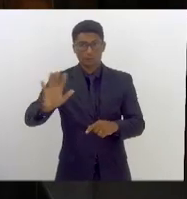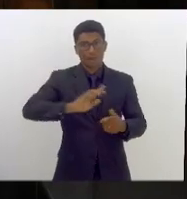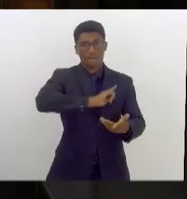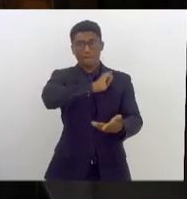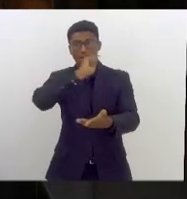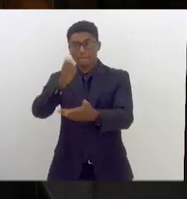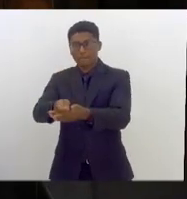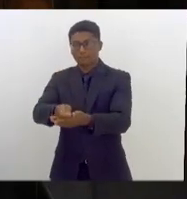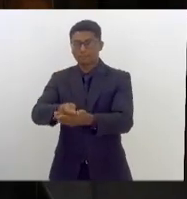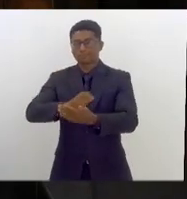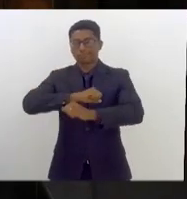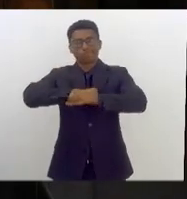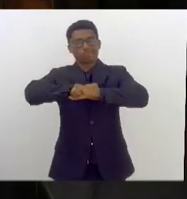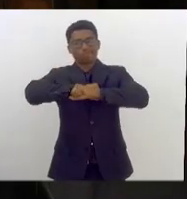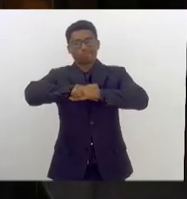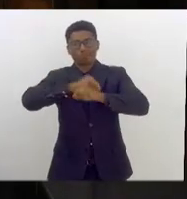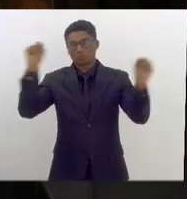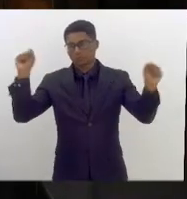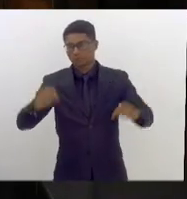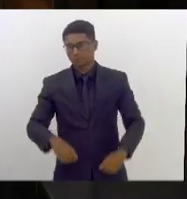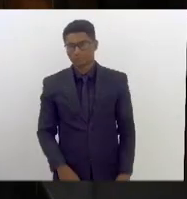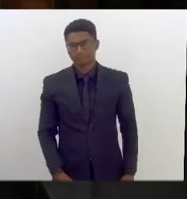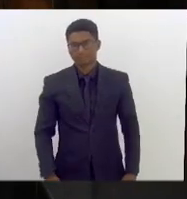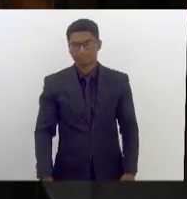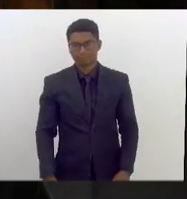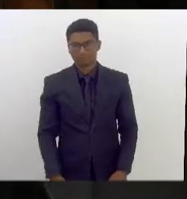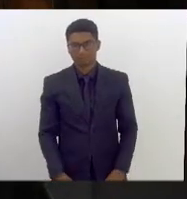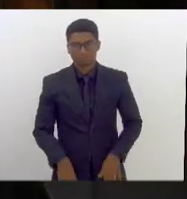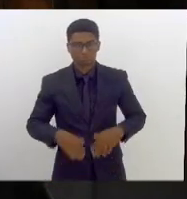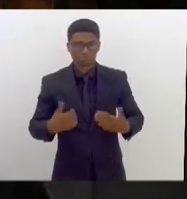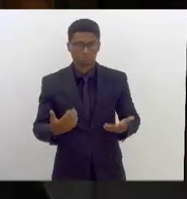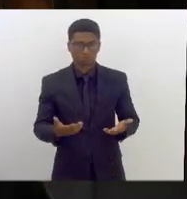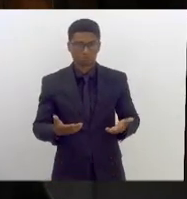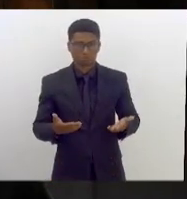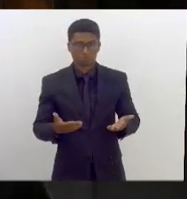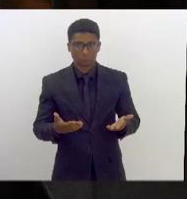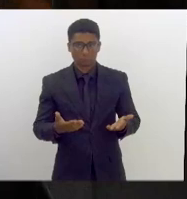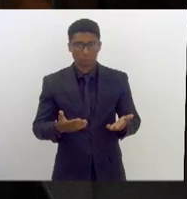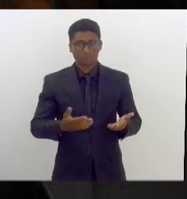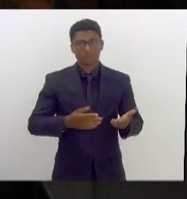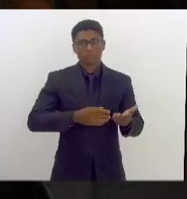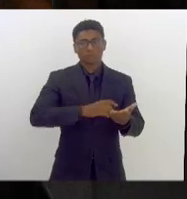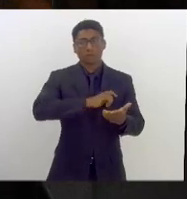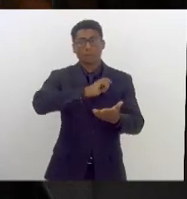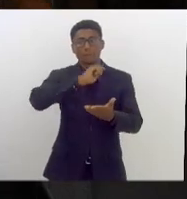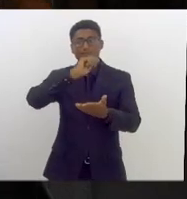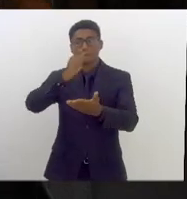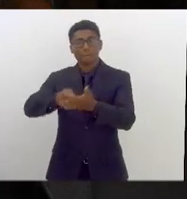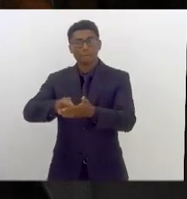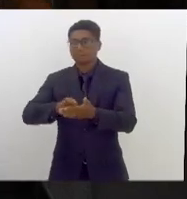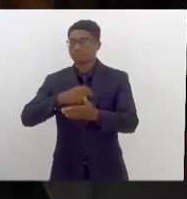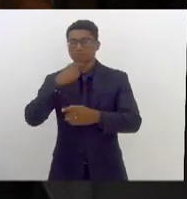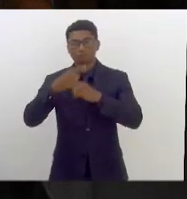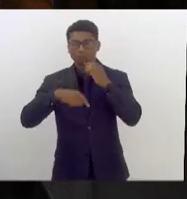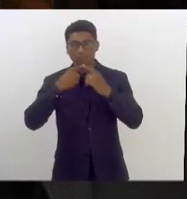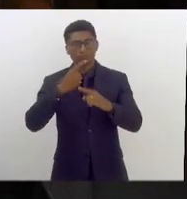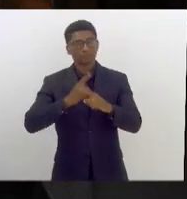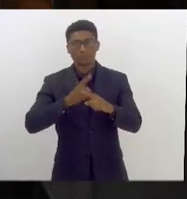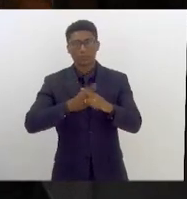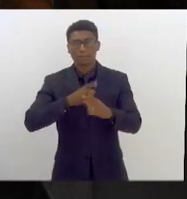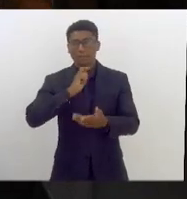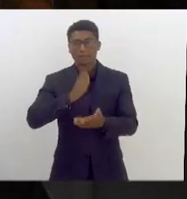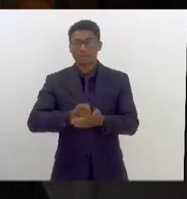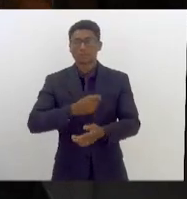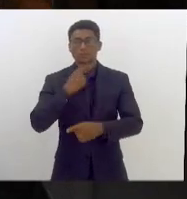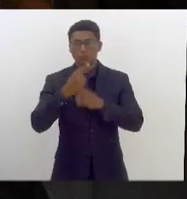impagável. Se a senhora quiser, pode interpretar que é impagável, porque o Estado não vai ter como pagar, e eu vou demonstrar por